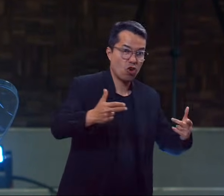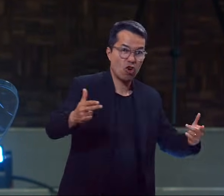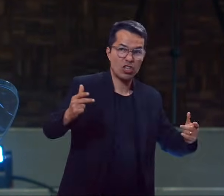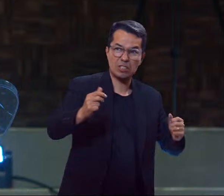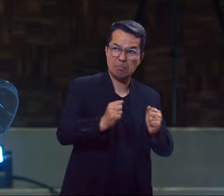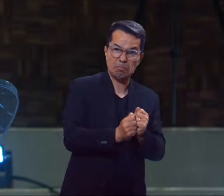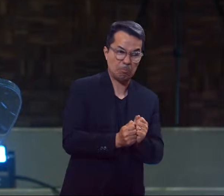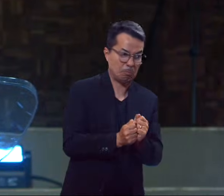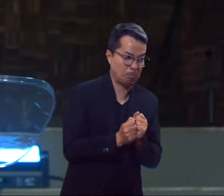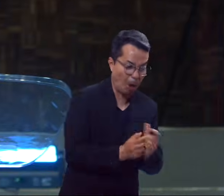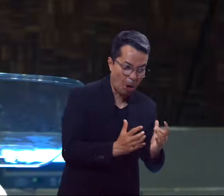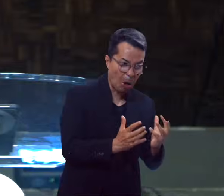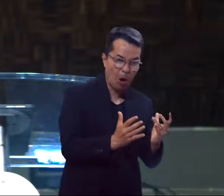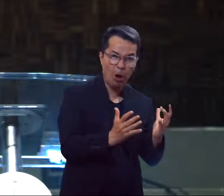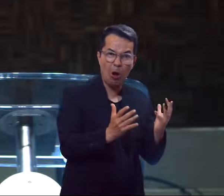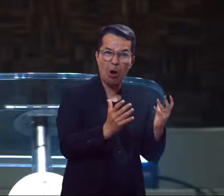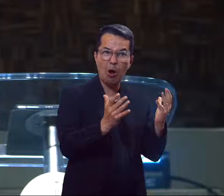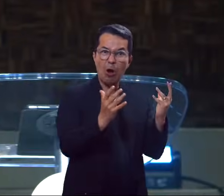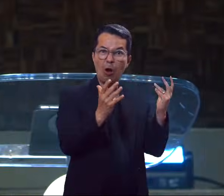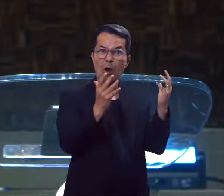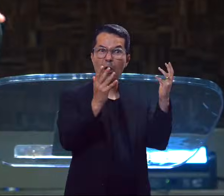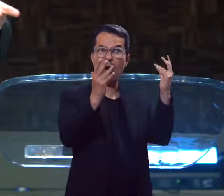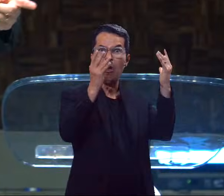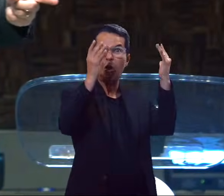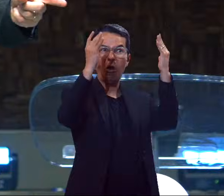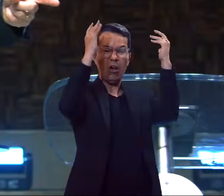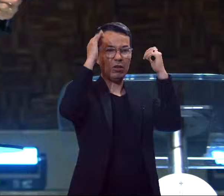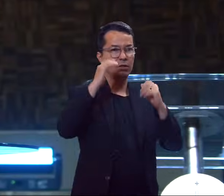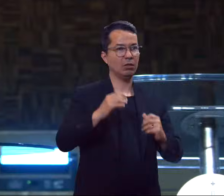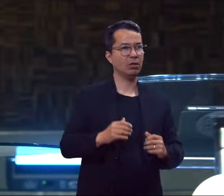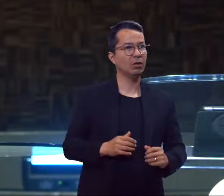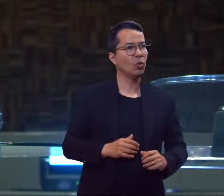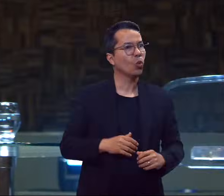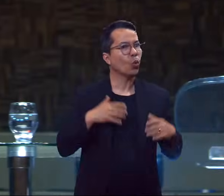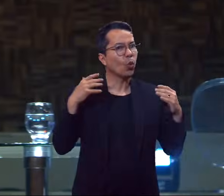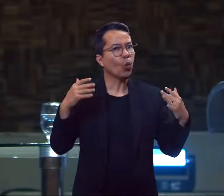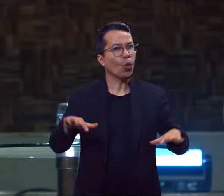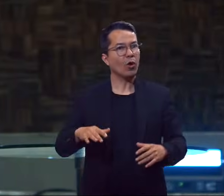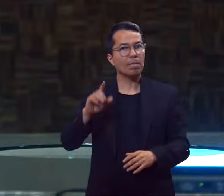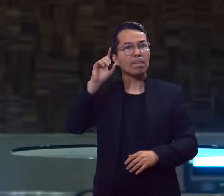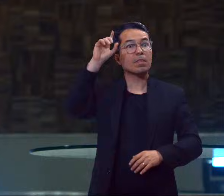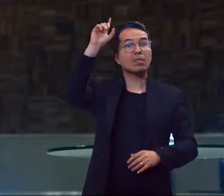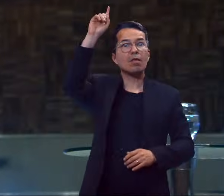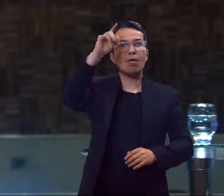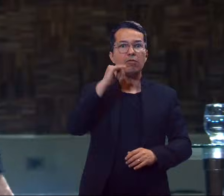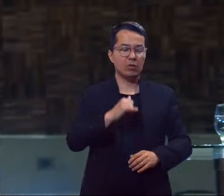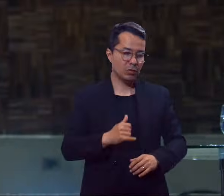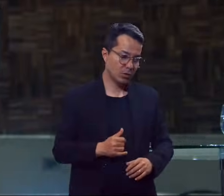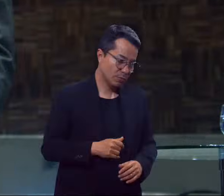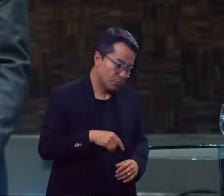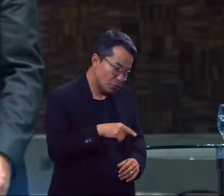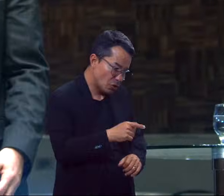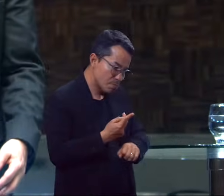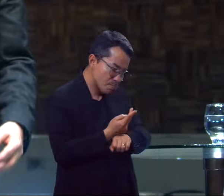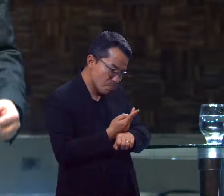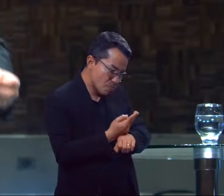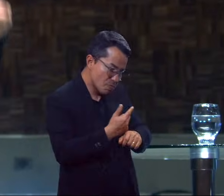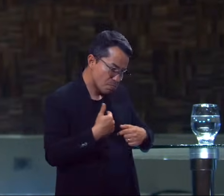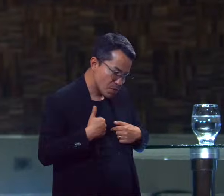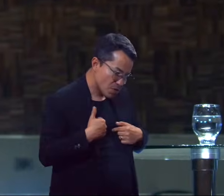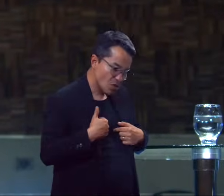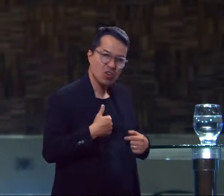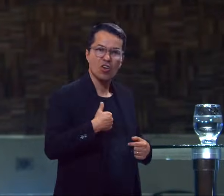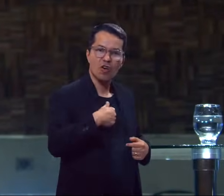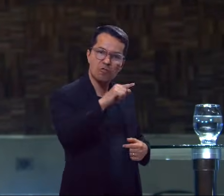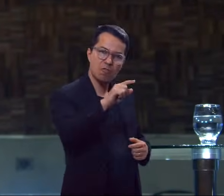faço contigo. Olha o que Deus está falando. Você está me buscando, eu vou fazer maravilhas, tá?